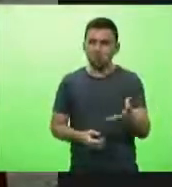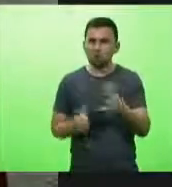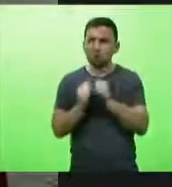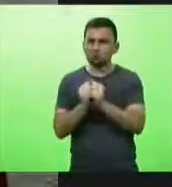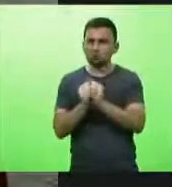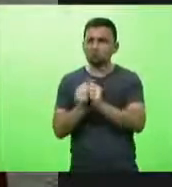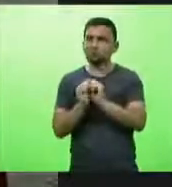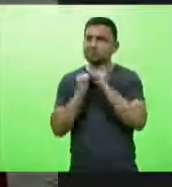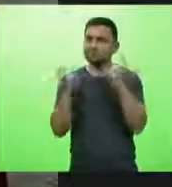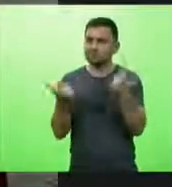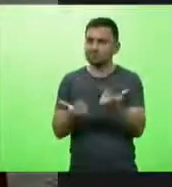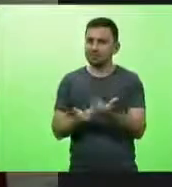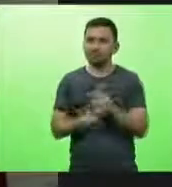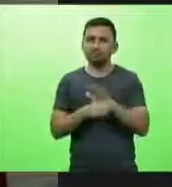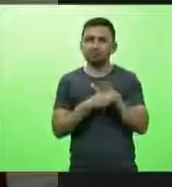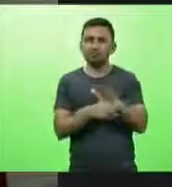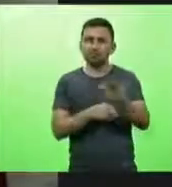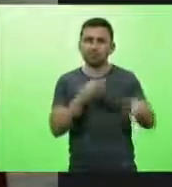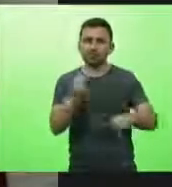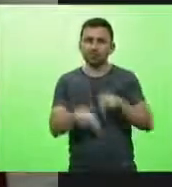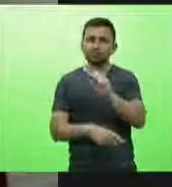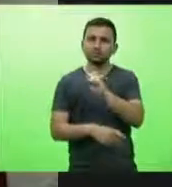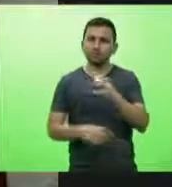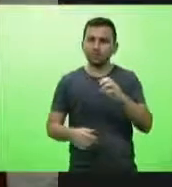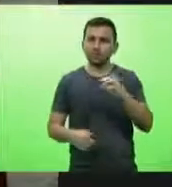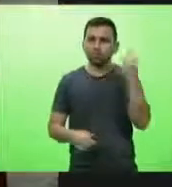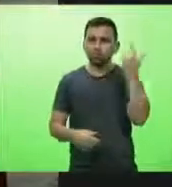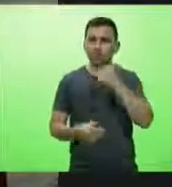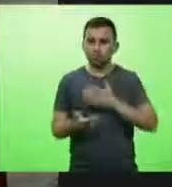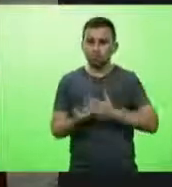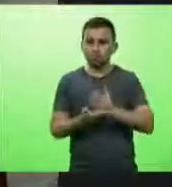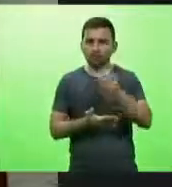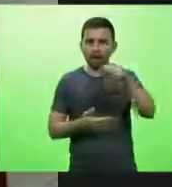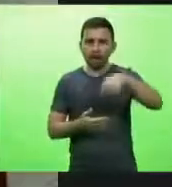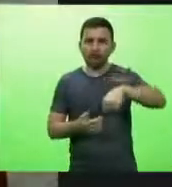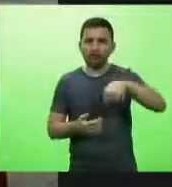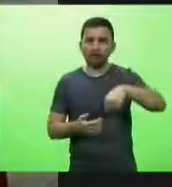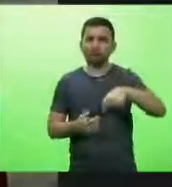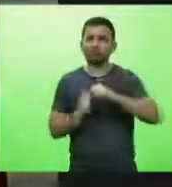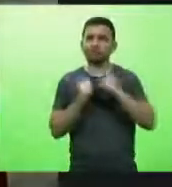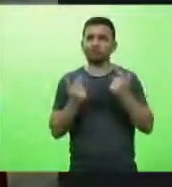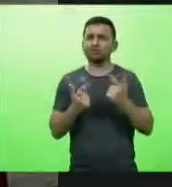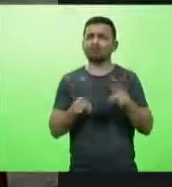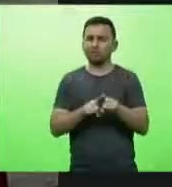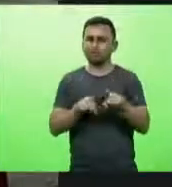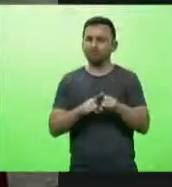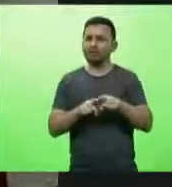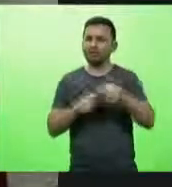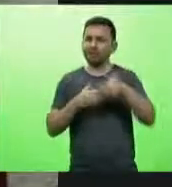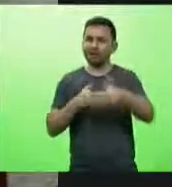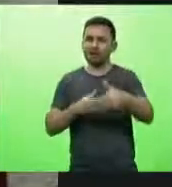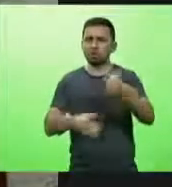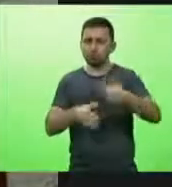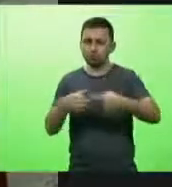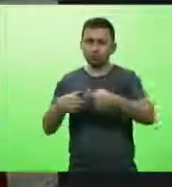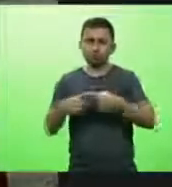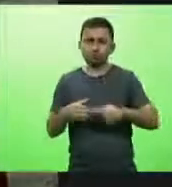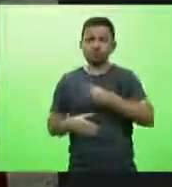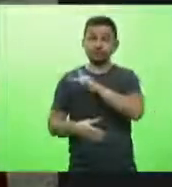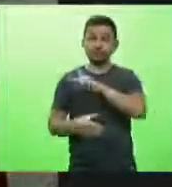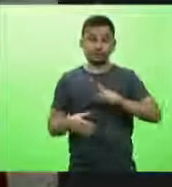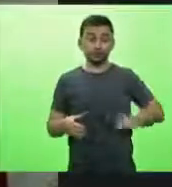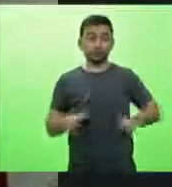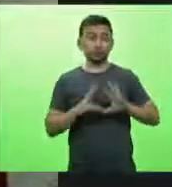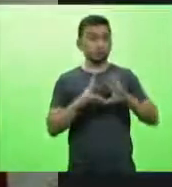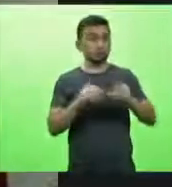de cooperação, de termos essa lei aprovada por nós e estar nas comissões. Peço aos presidentes das comissões que dê